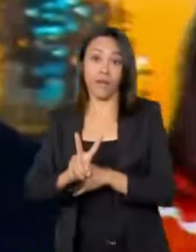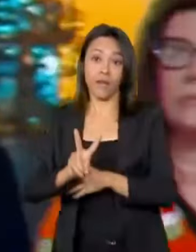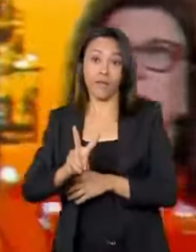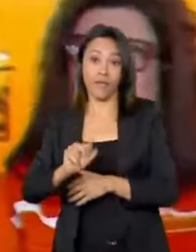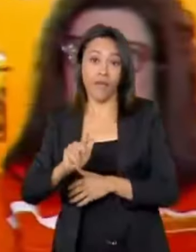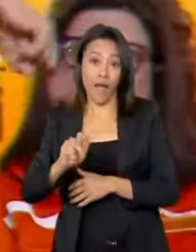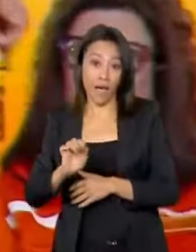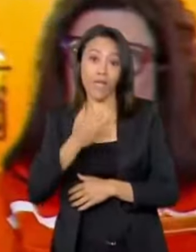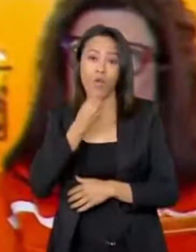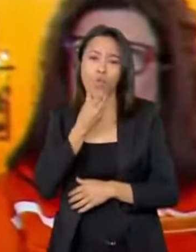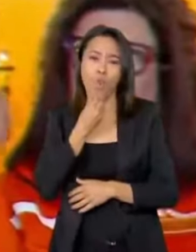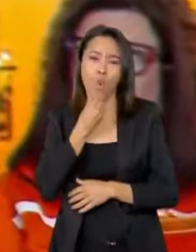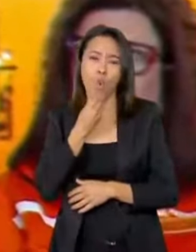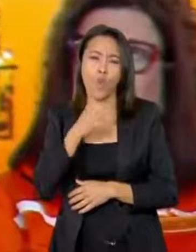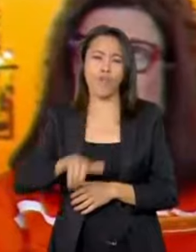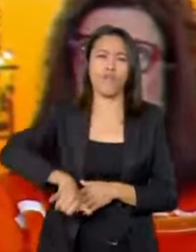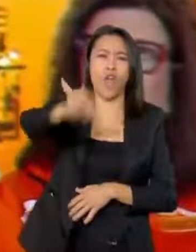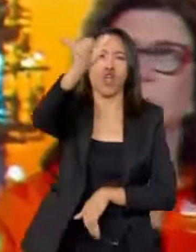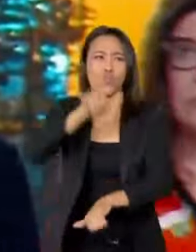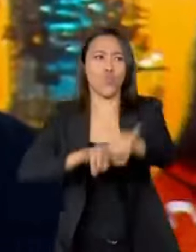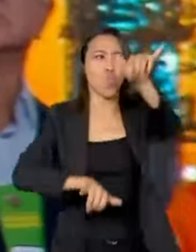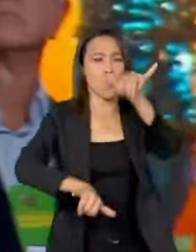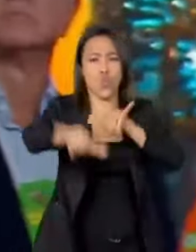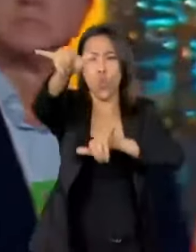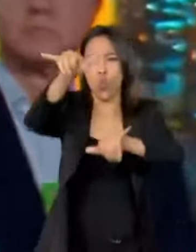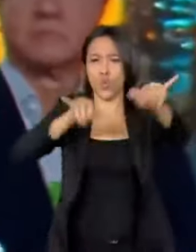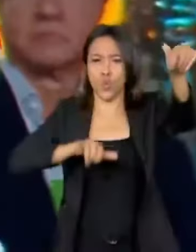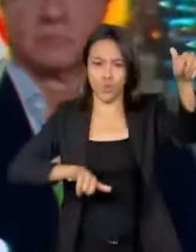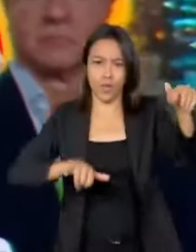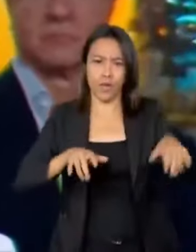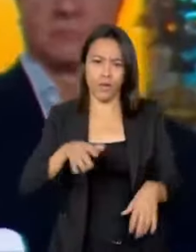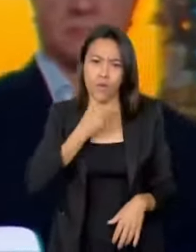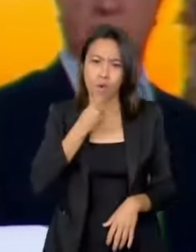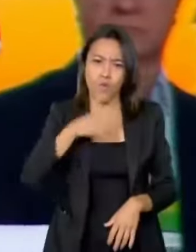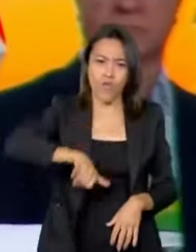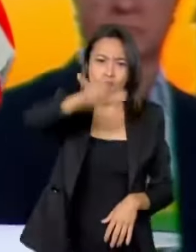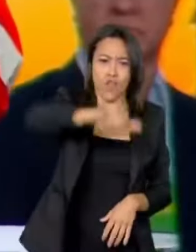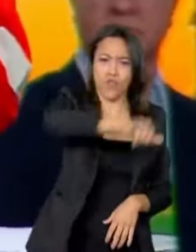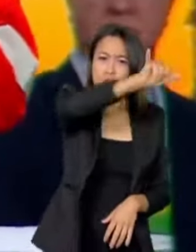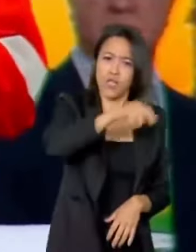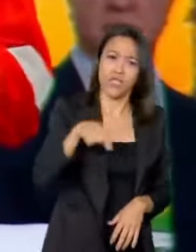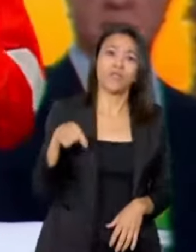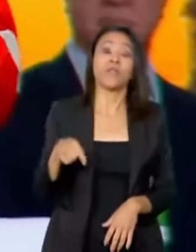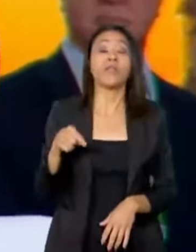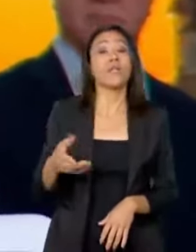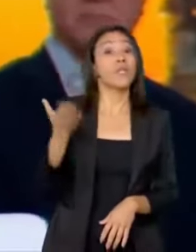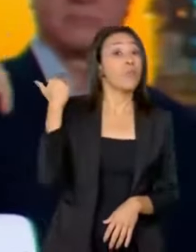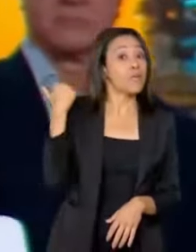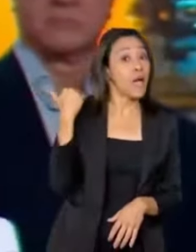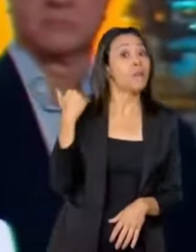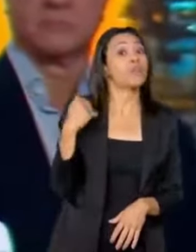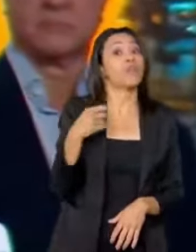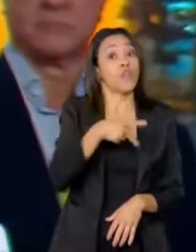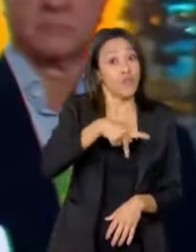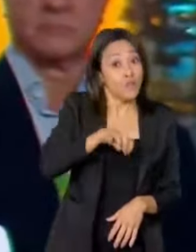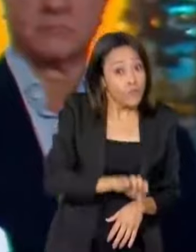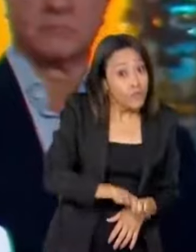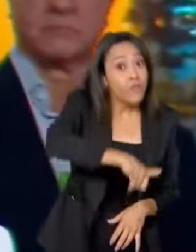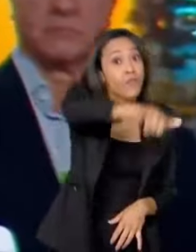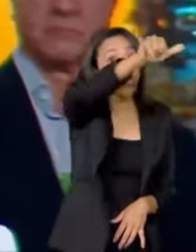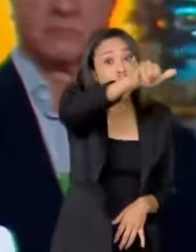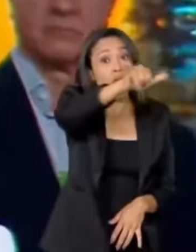que viaja de avião Gulfstream. O Zé Sérgio Gabrielli era presidente da Petrobras e viajava de avião de carreira